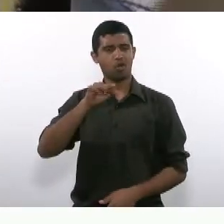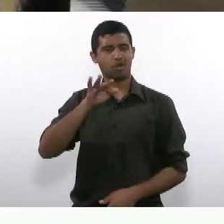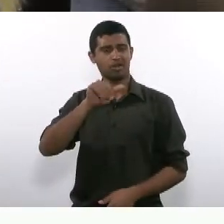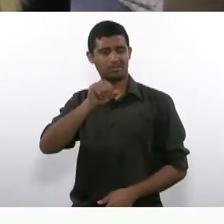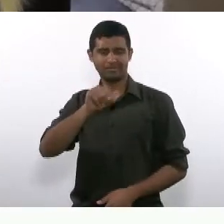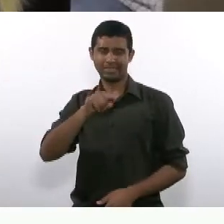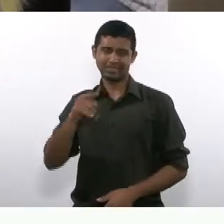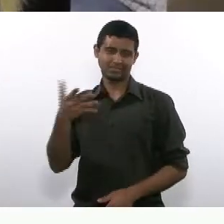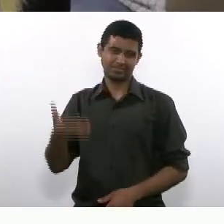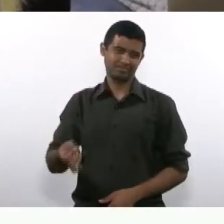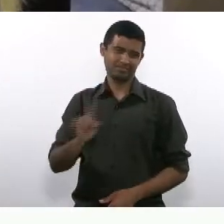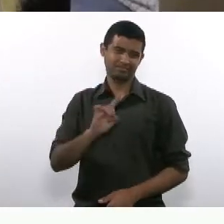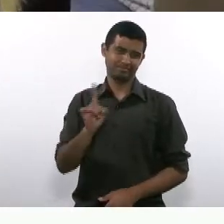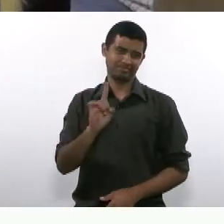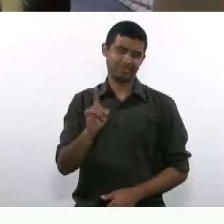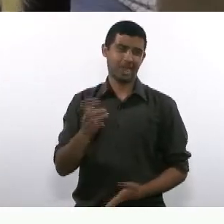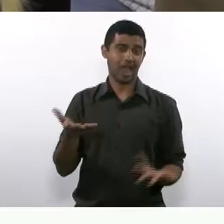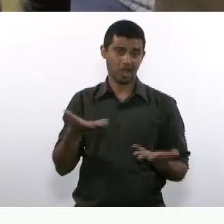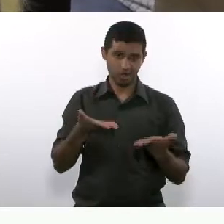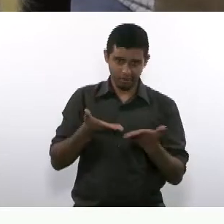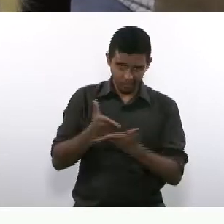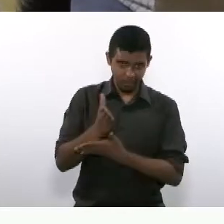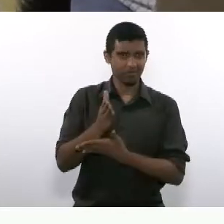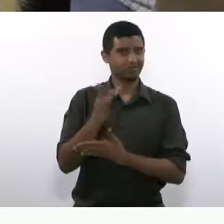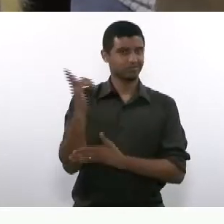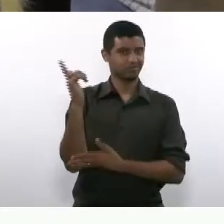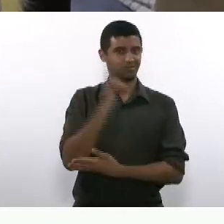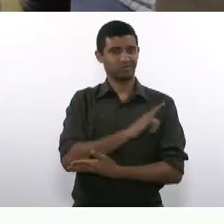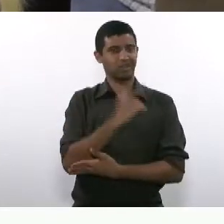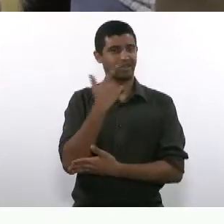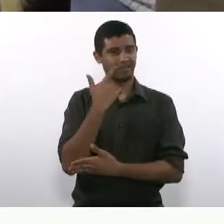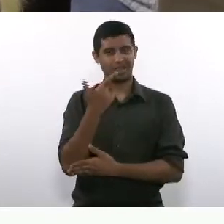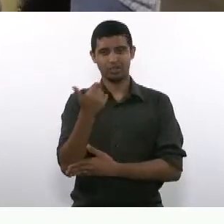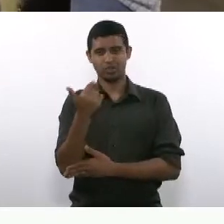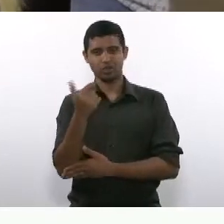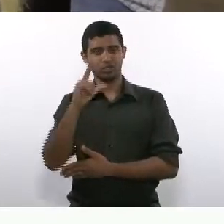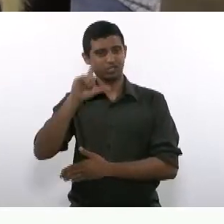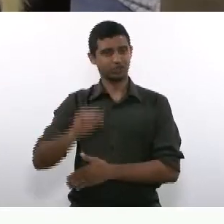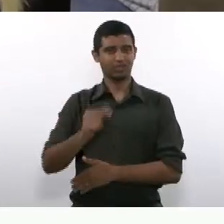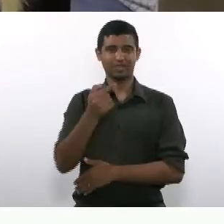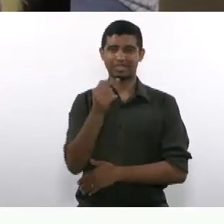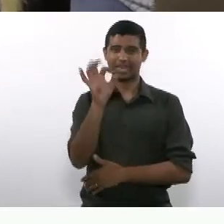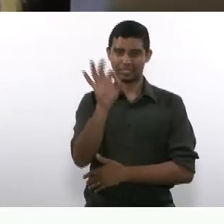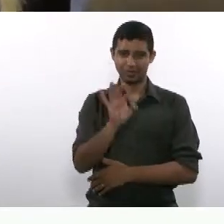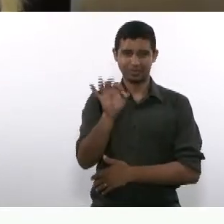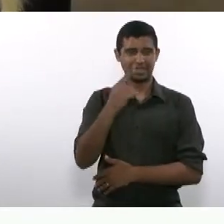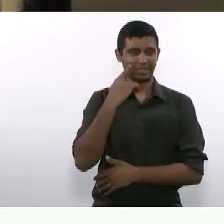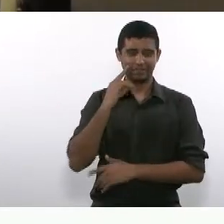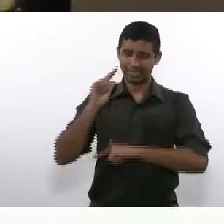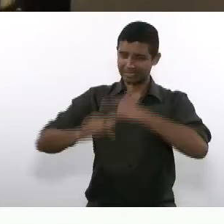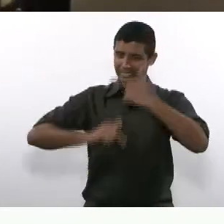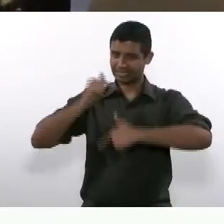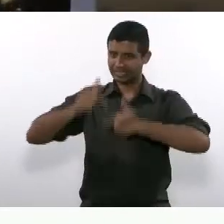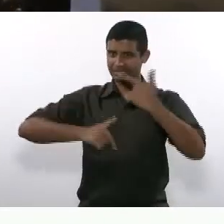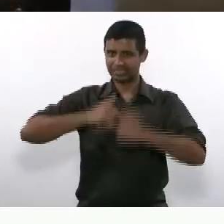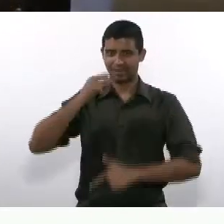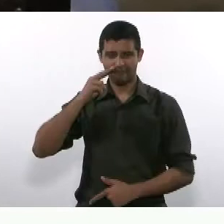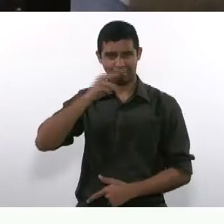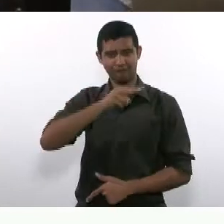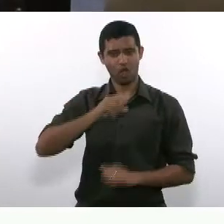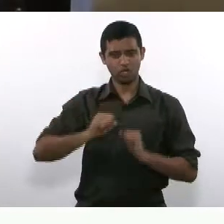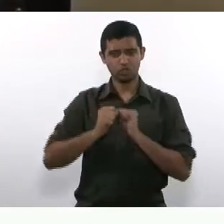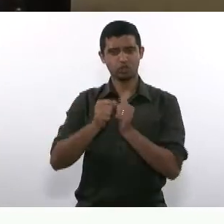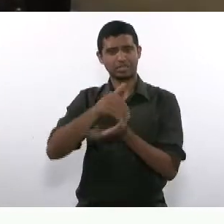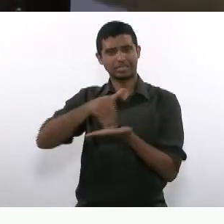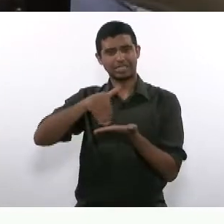a rejeição, e agora conseguimos aprovar, quer dizer, reduzindo de 12% para 7%. Foi um trabalho bastante grande para a Secretaria, junto com a